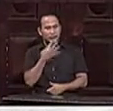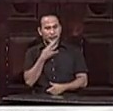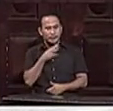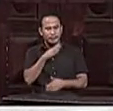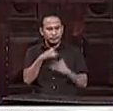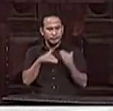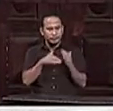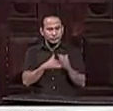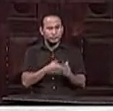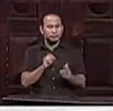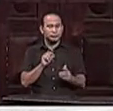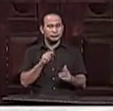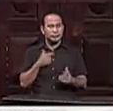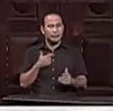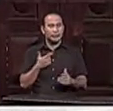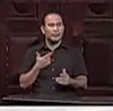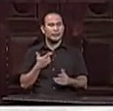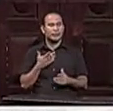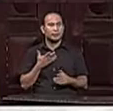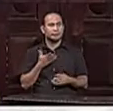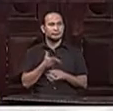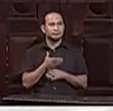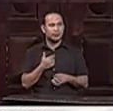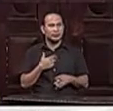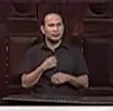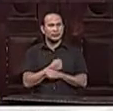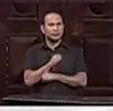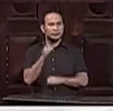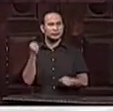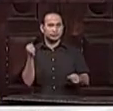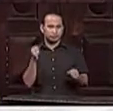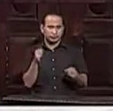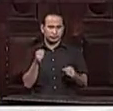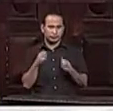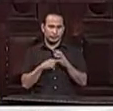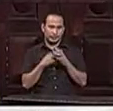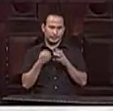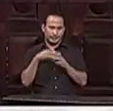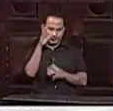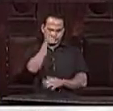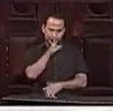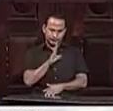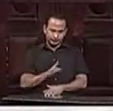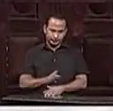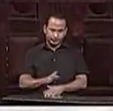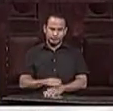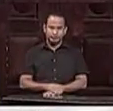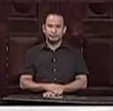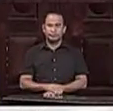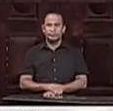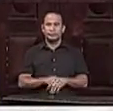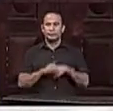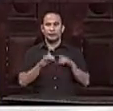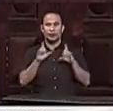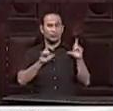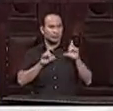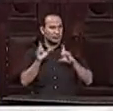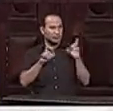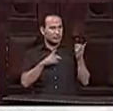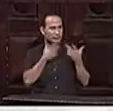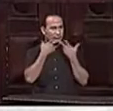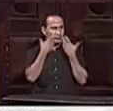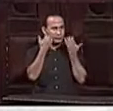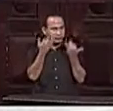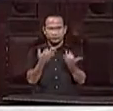que afeta a essa grande companhia brasileira. A mídia veiculou a possibilidade